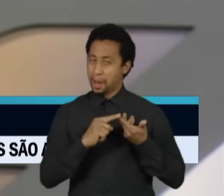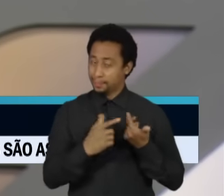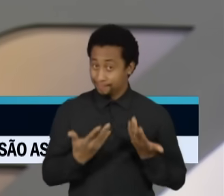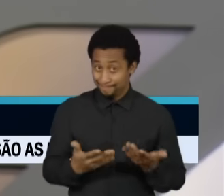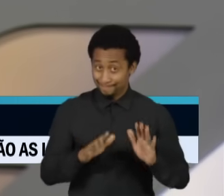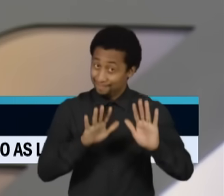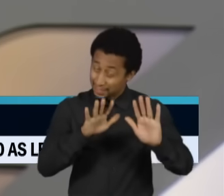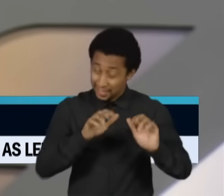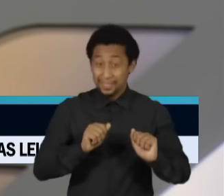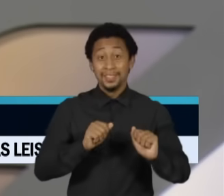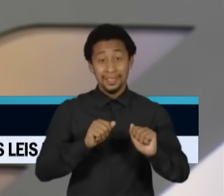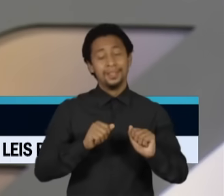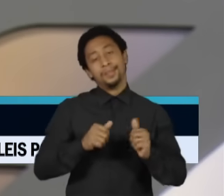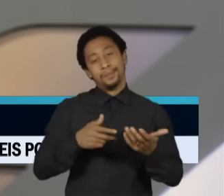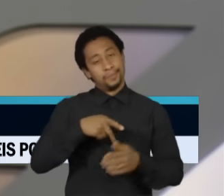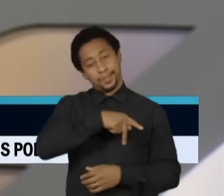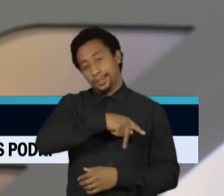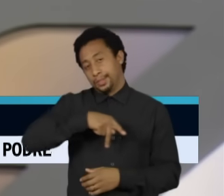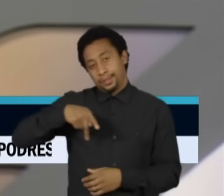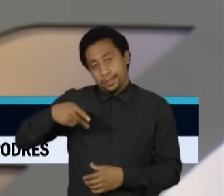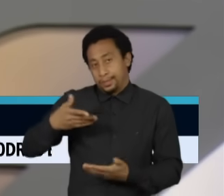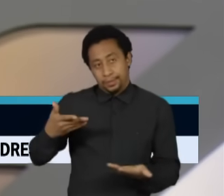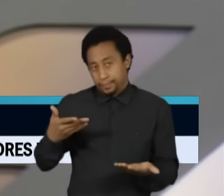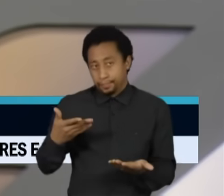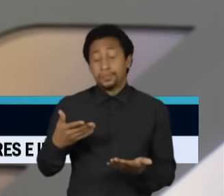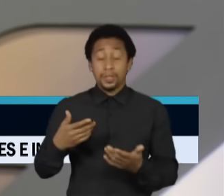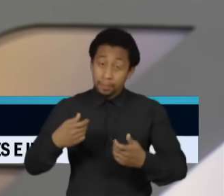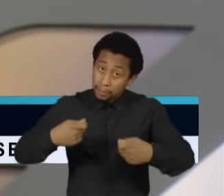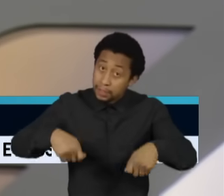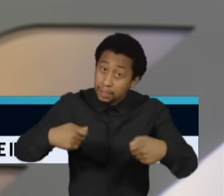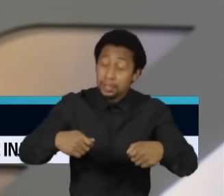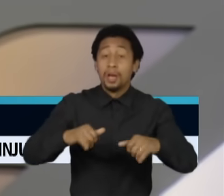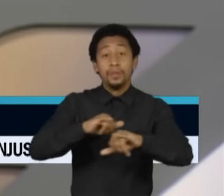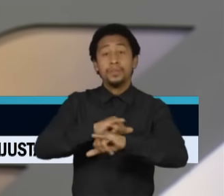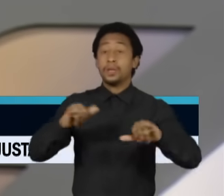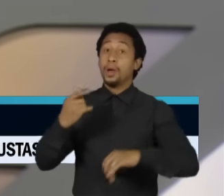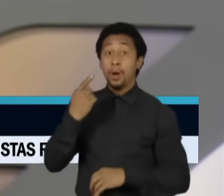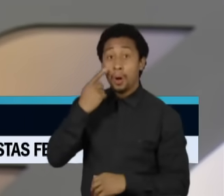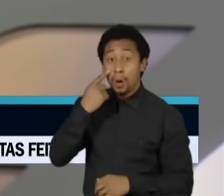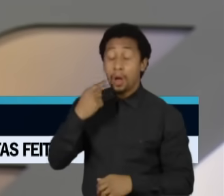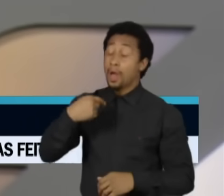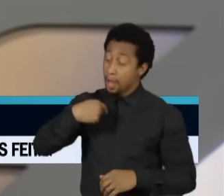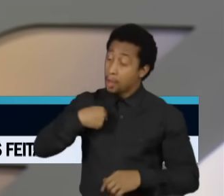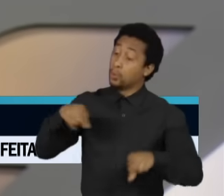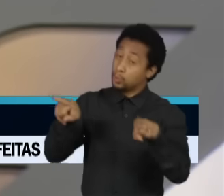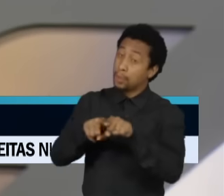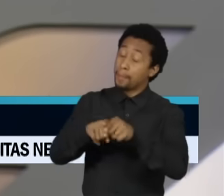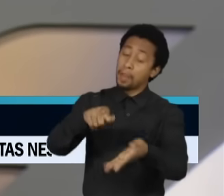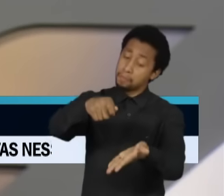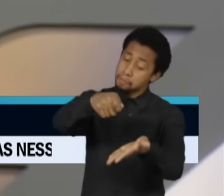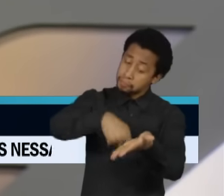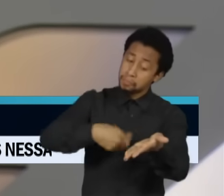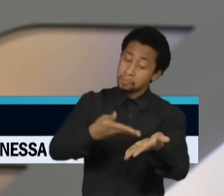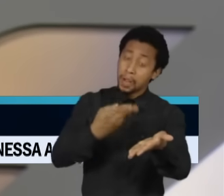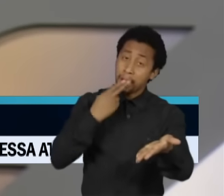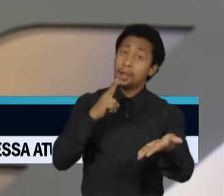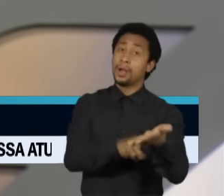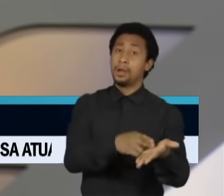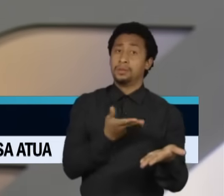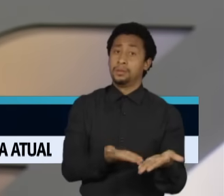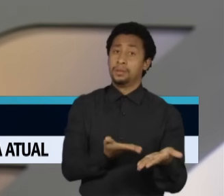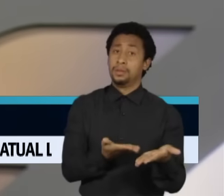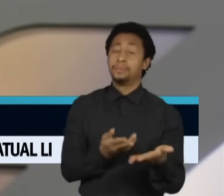um chefe de estado diante de uma situação dessa era dizer: "Eu também assino essa carta". Porque afinal de contas defender a democracia